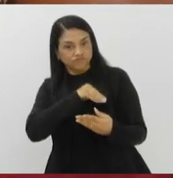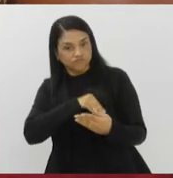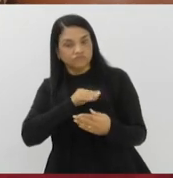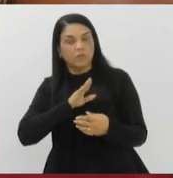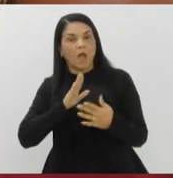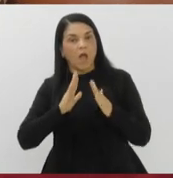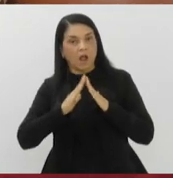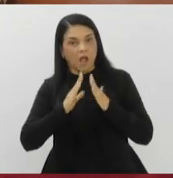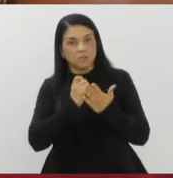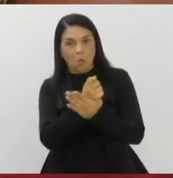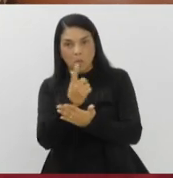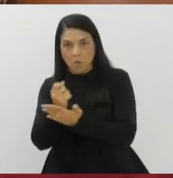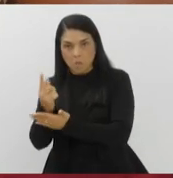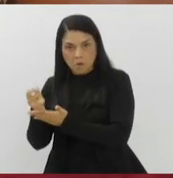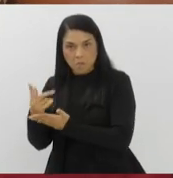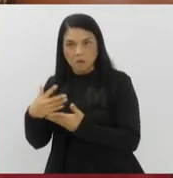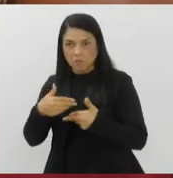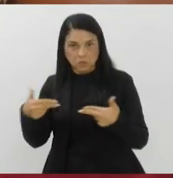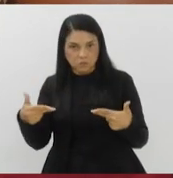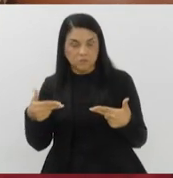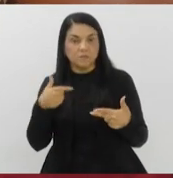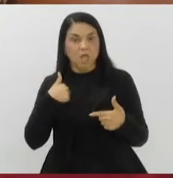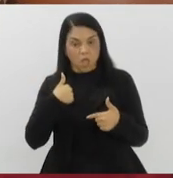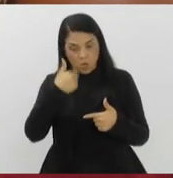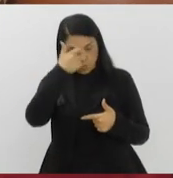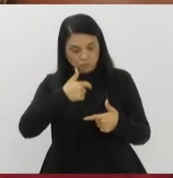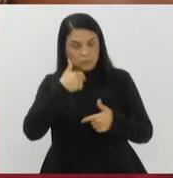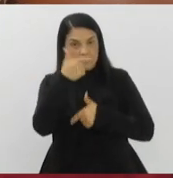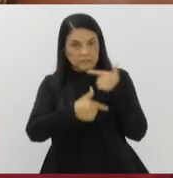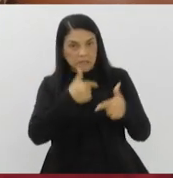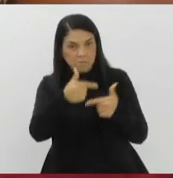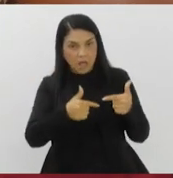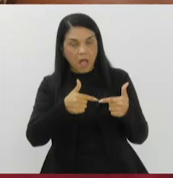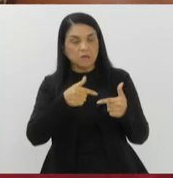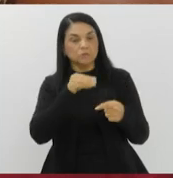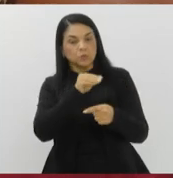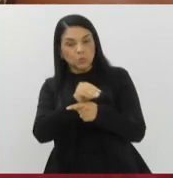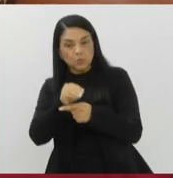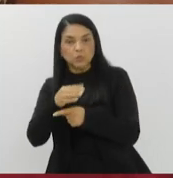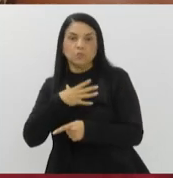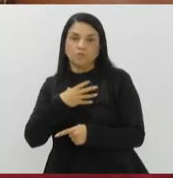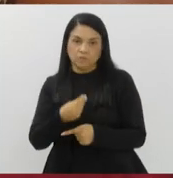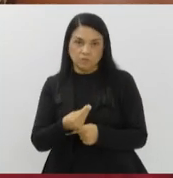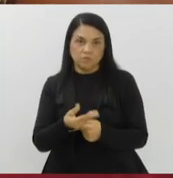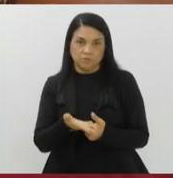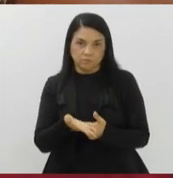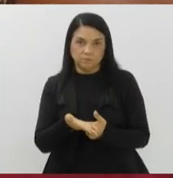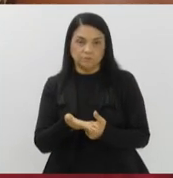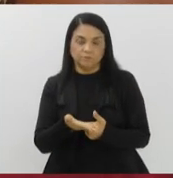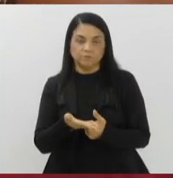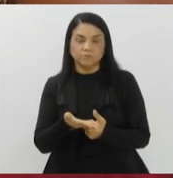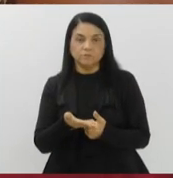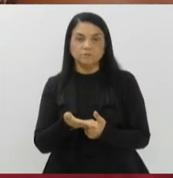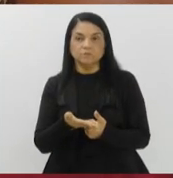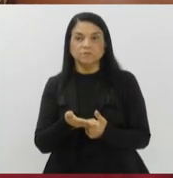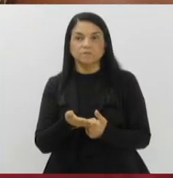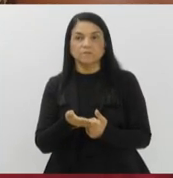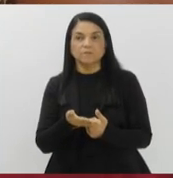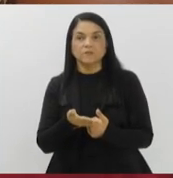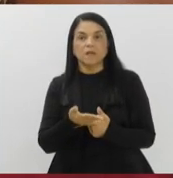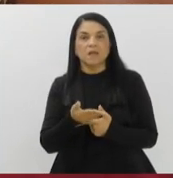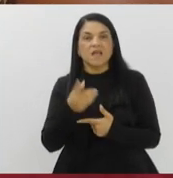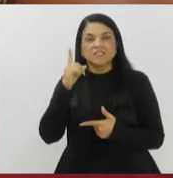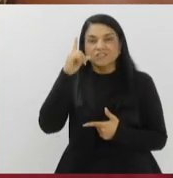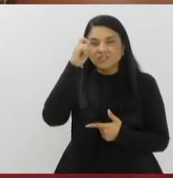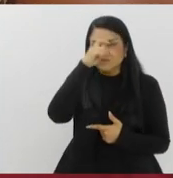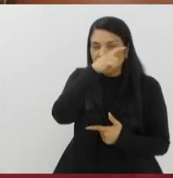né? Eu trabalhando e sustentando meus filhos, né? E a mais dificuldade que